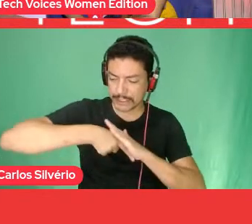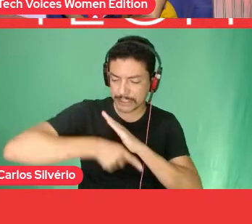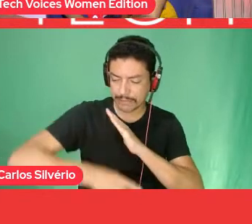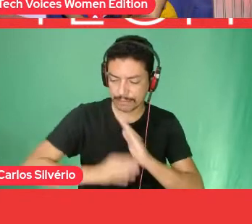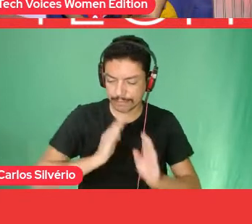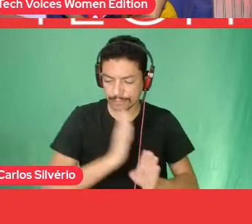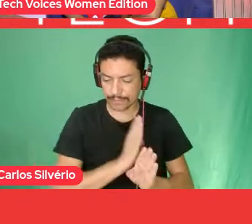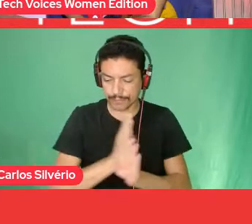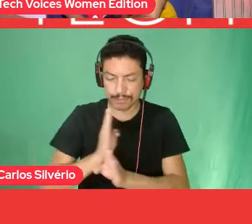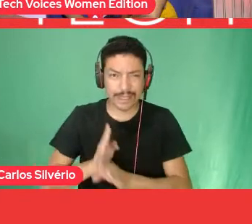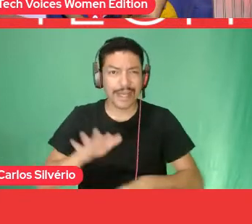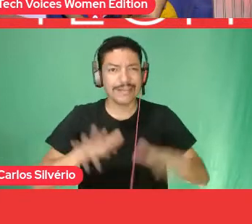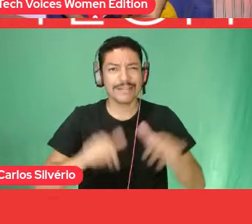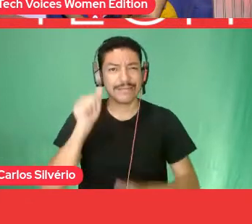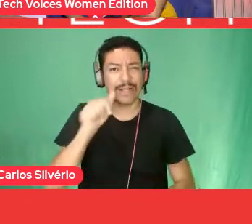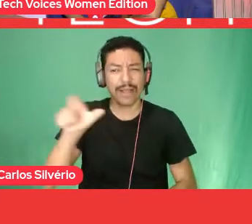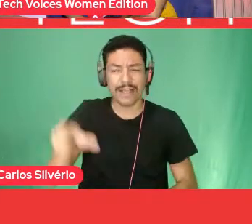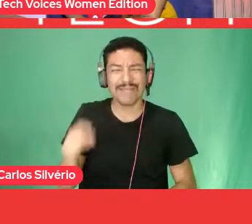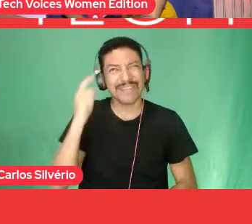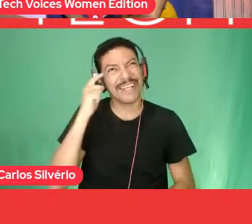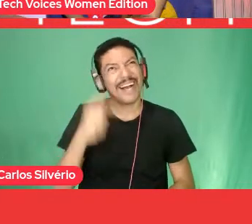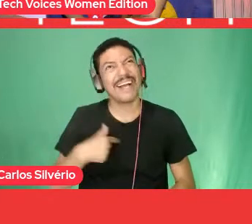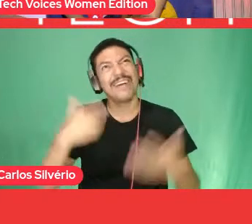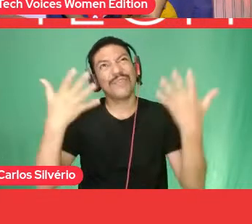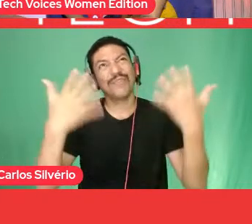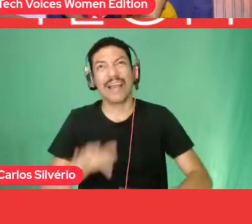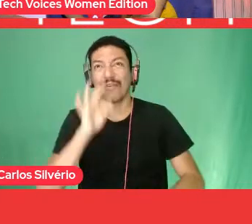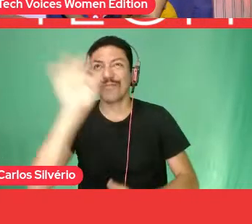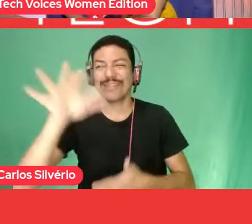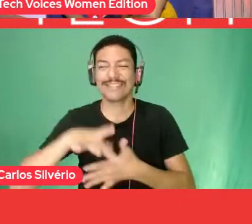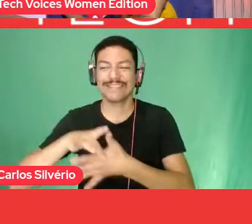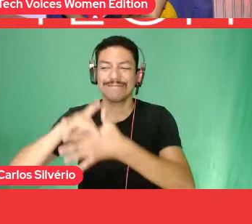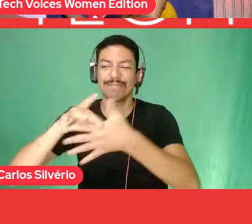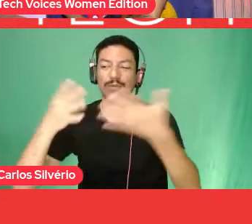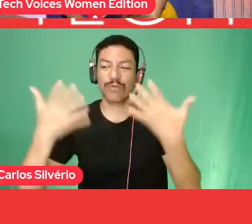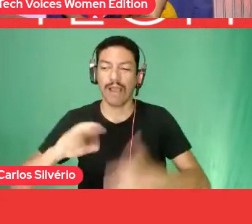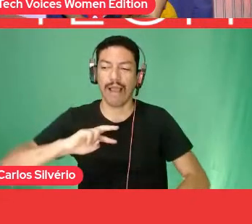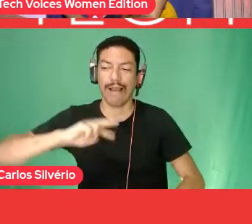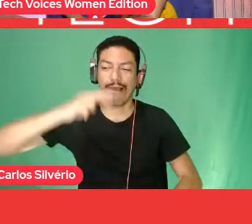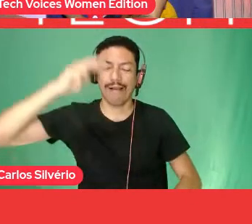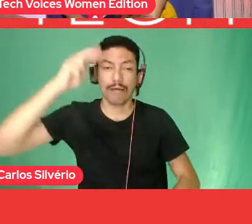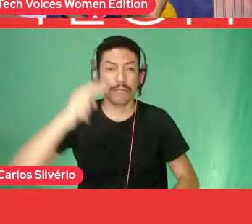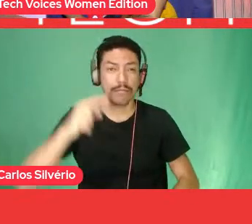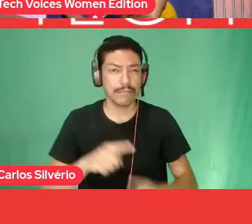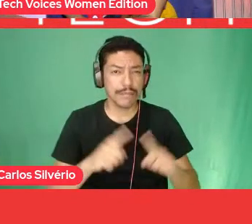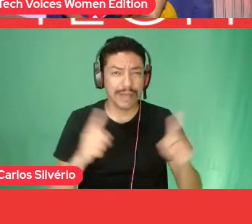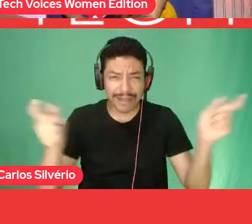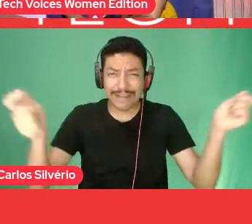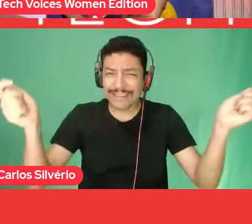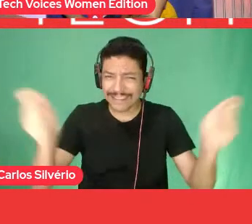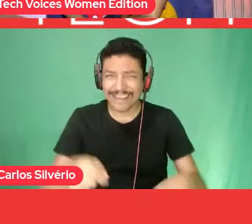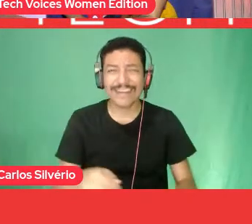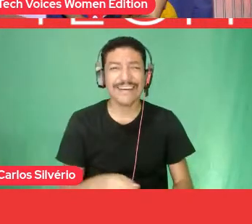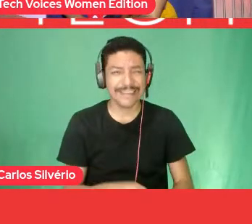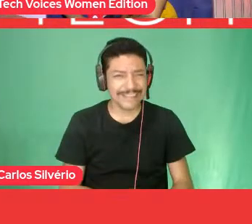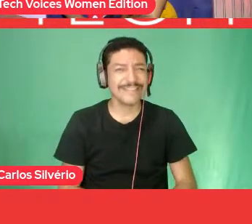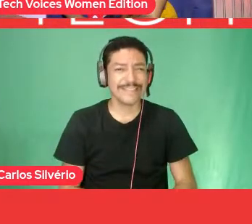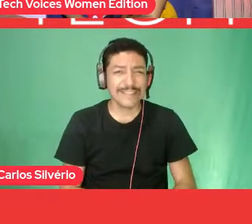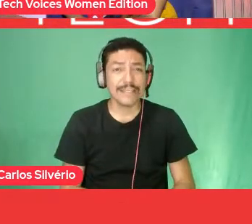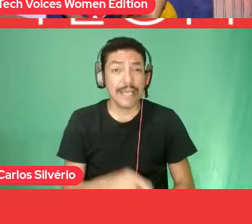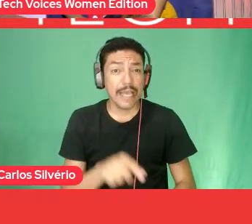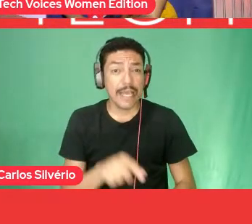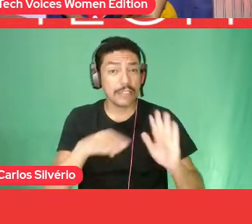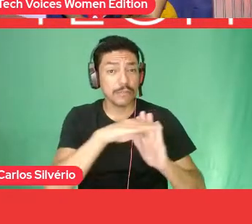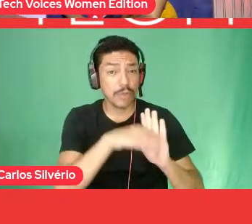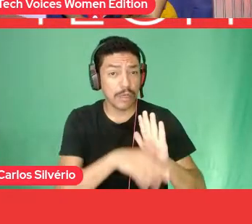elas dizem: não, eu não quero a carreira de liderança, né? E sim, todas nós podemos, né? Então, acho que esses programas de mentorias,